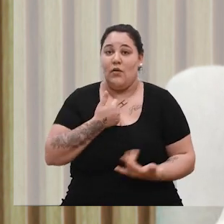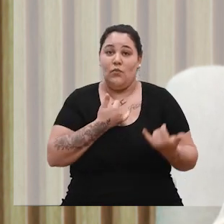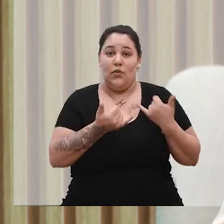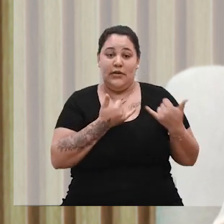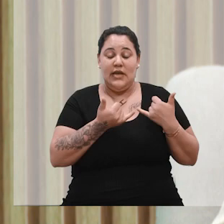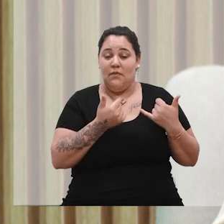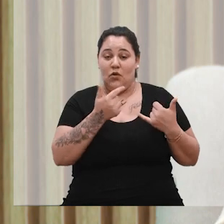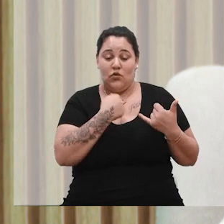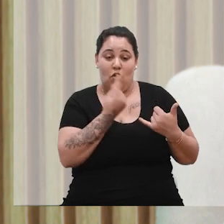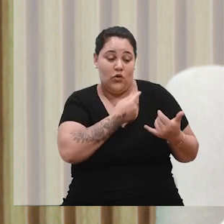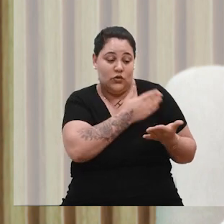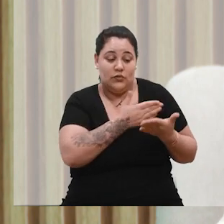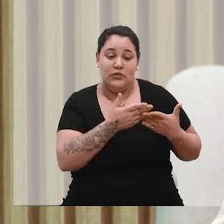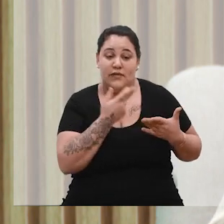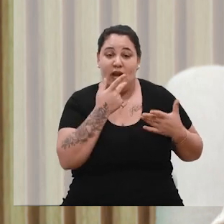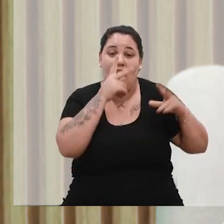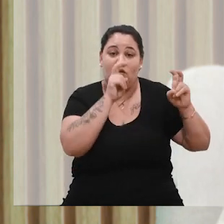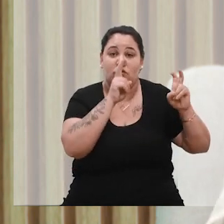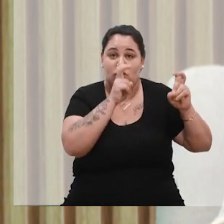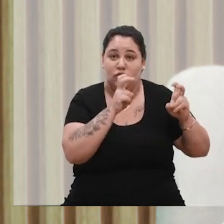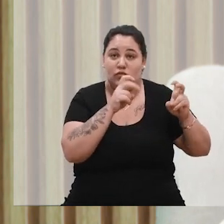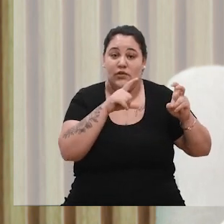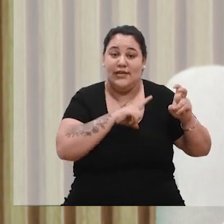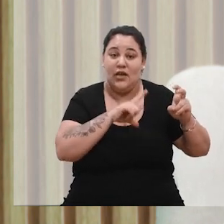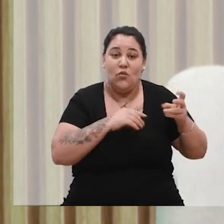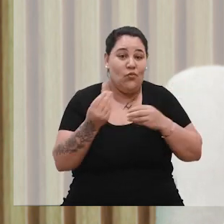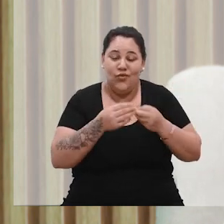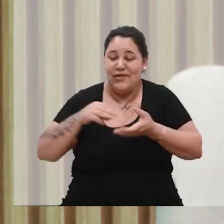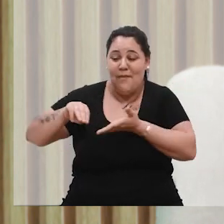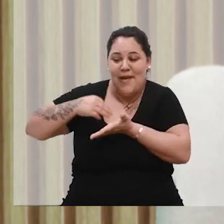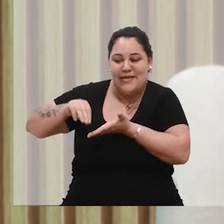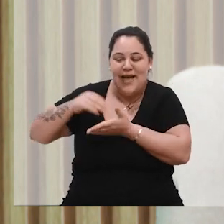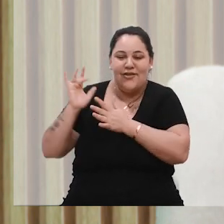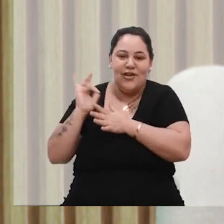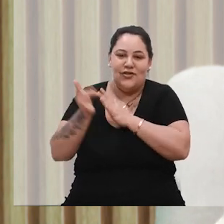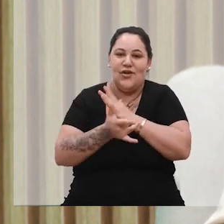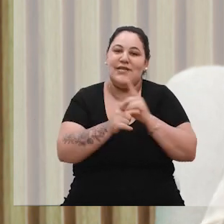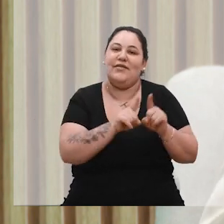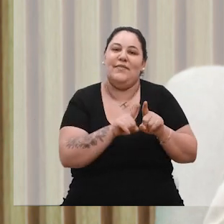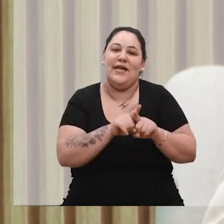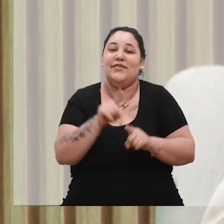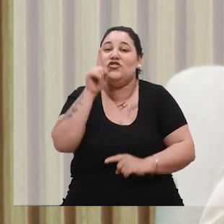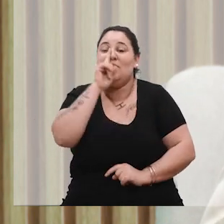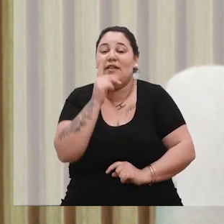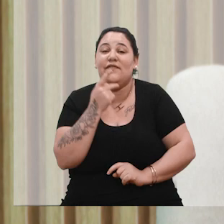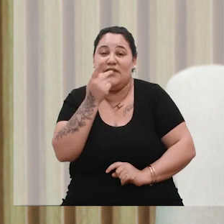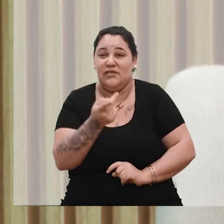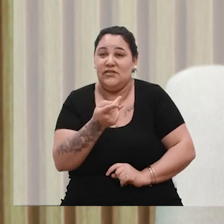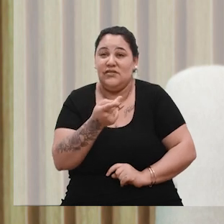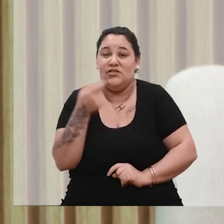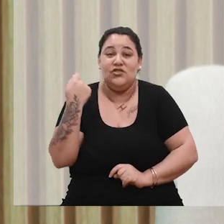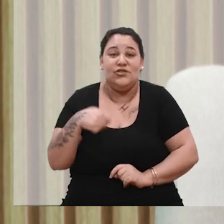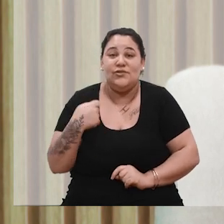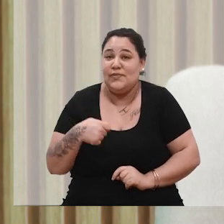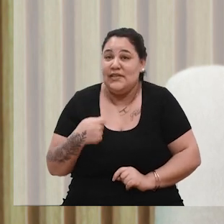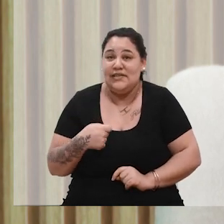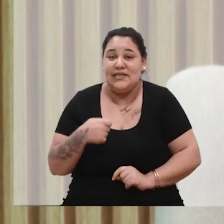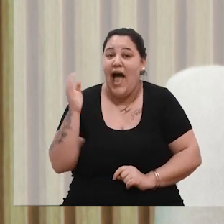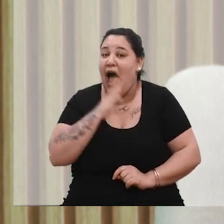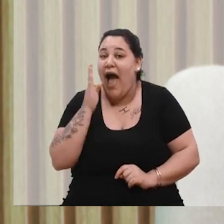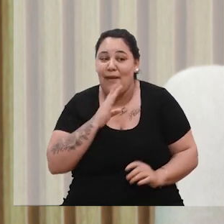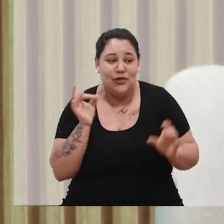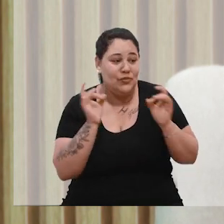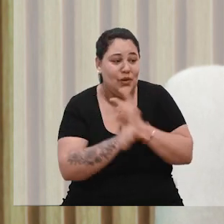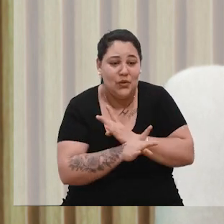desde que a gente começou a falar desse assunto, eu recebo muitas mensagens pelas redes sociais de mães dizendo: a gente precisa que isso seja para